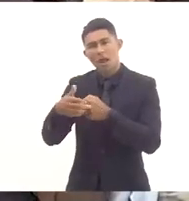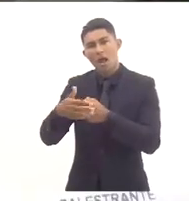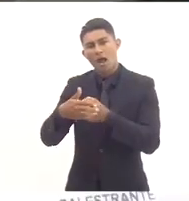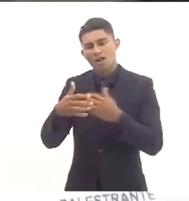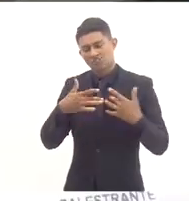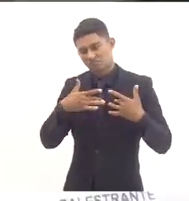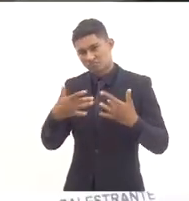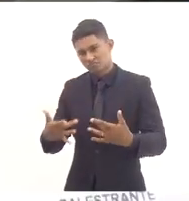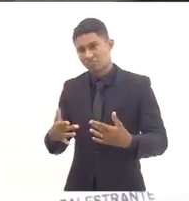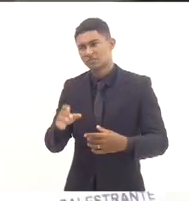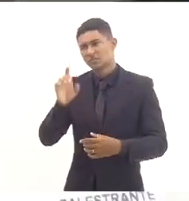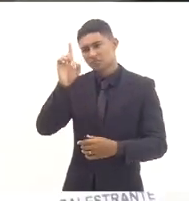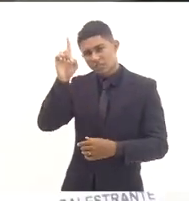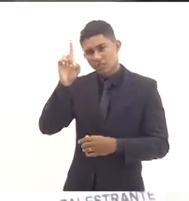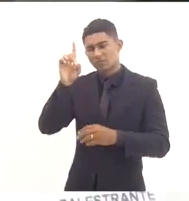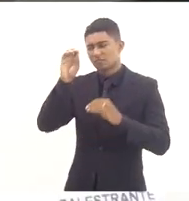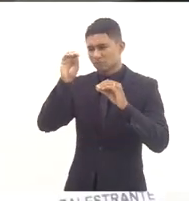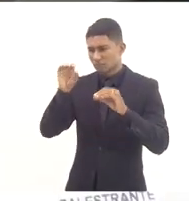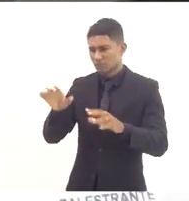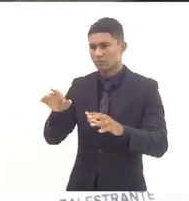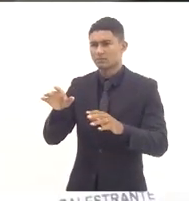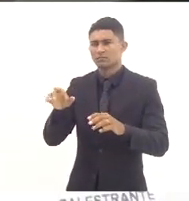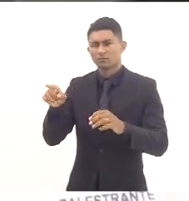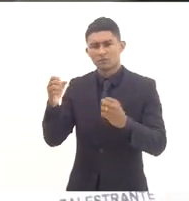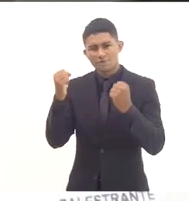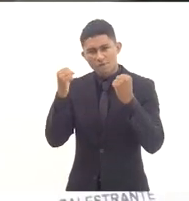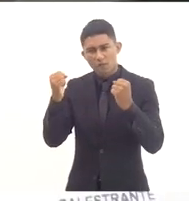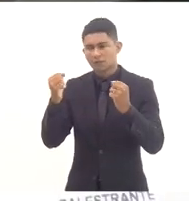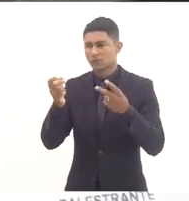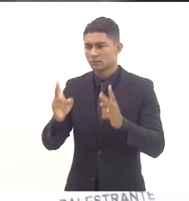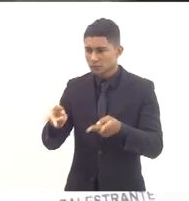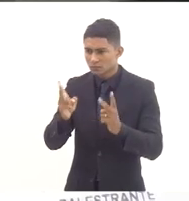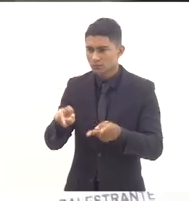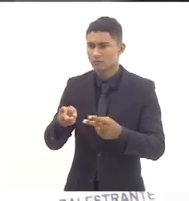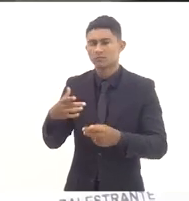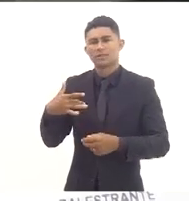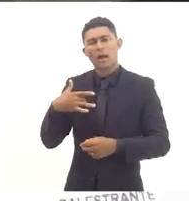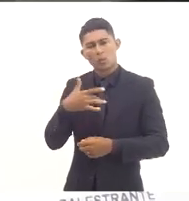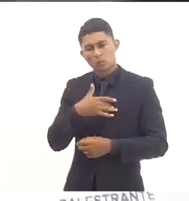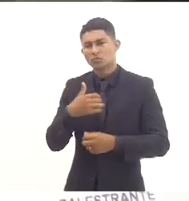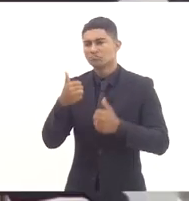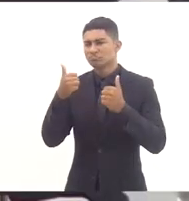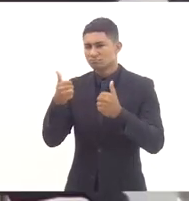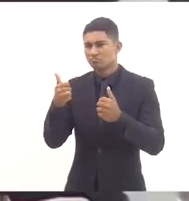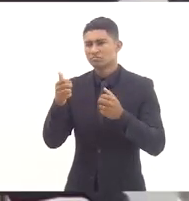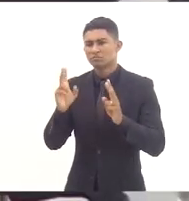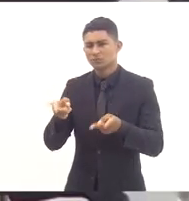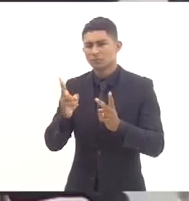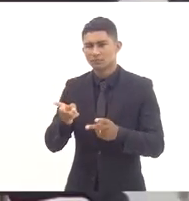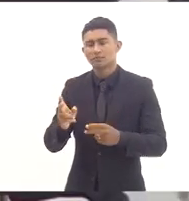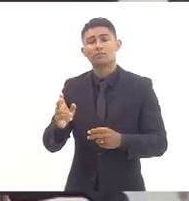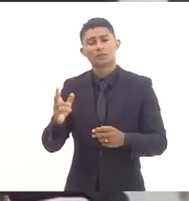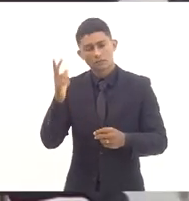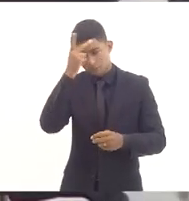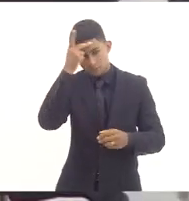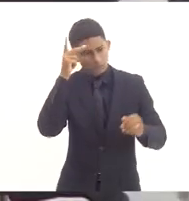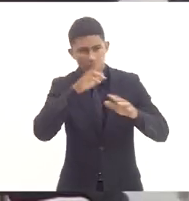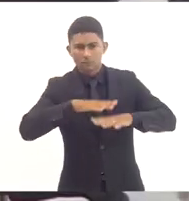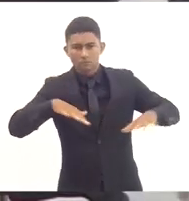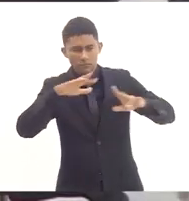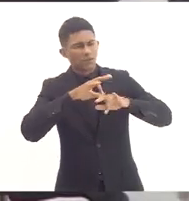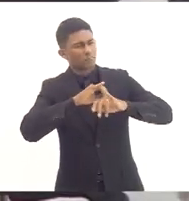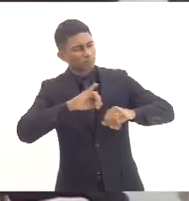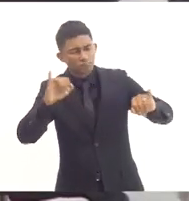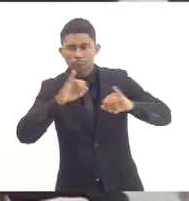que Deus continue te dando força saúde e que a gente consiga tá conscientizando as pessoas né